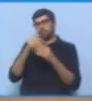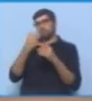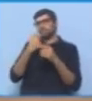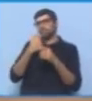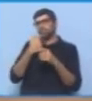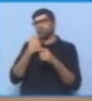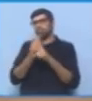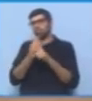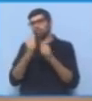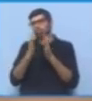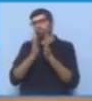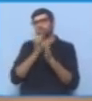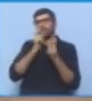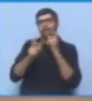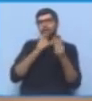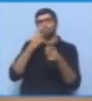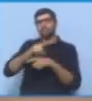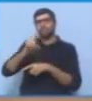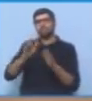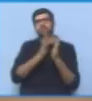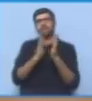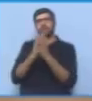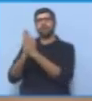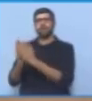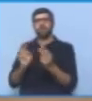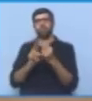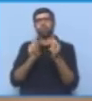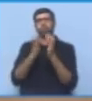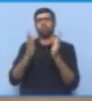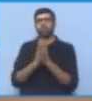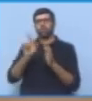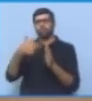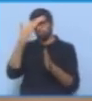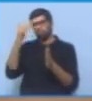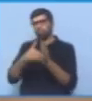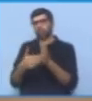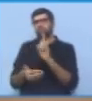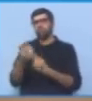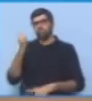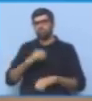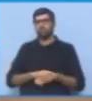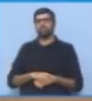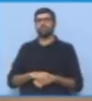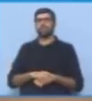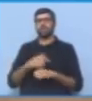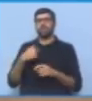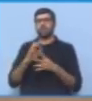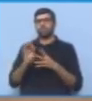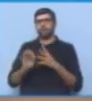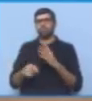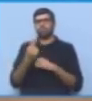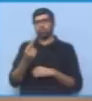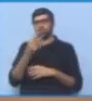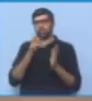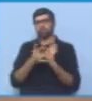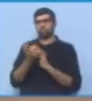gestos e todas as palavras que se repetiam em todos os encontros. E depois daí tentar concluir alguma coisa. E um dos aspectos é que Jesus